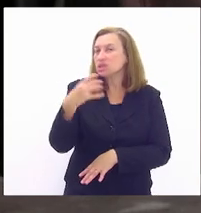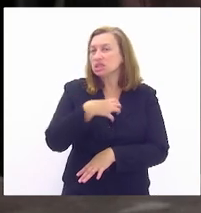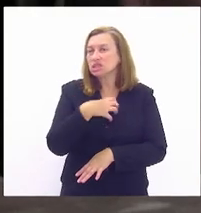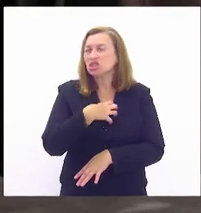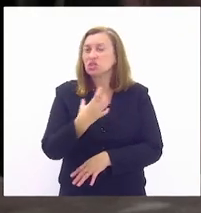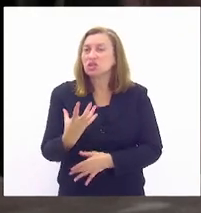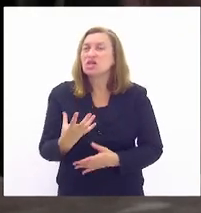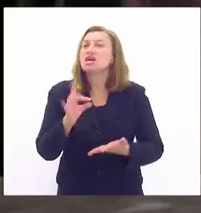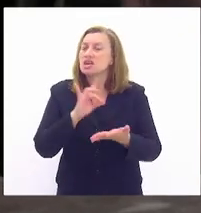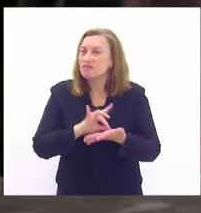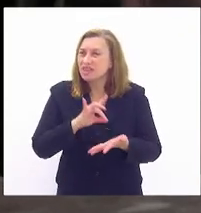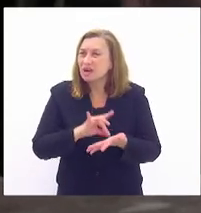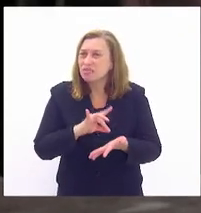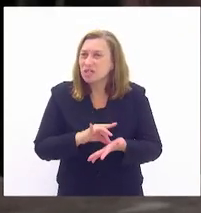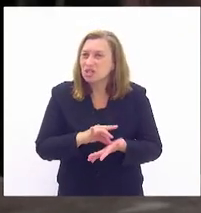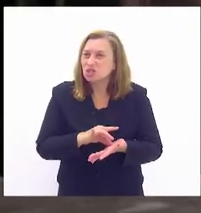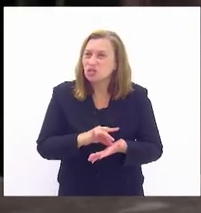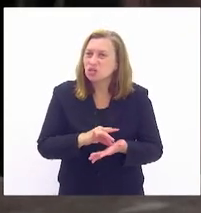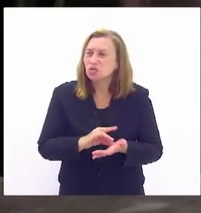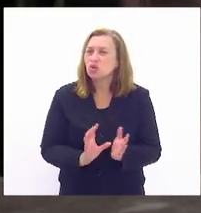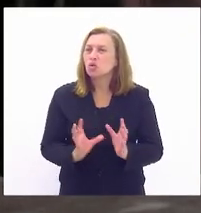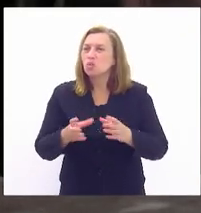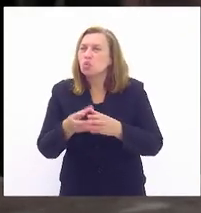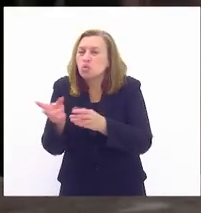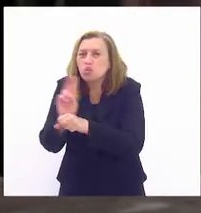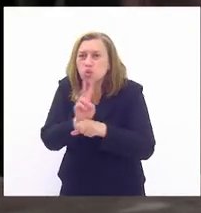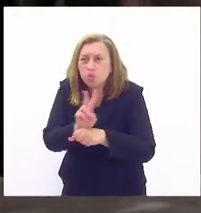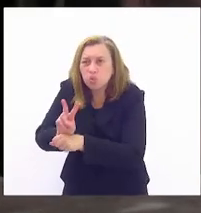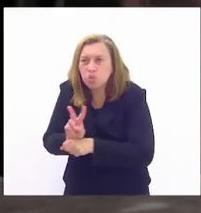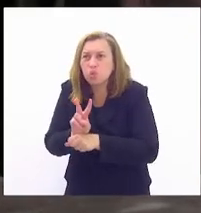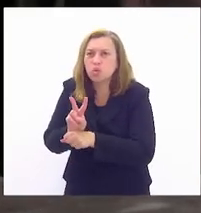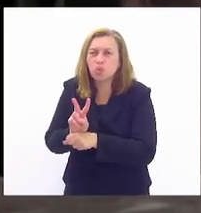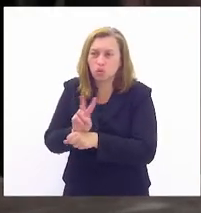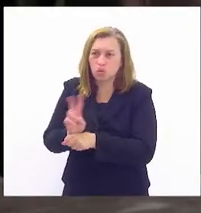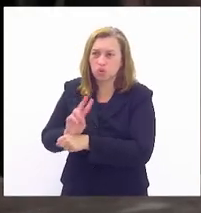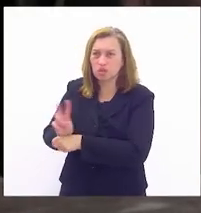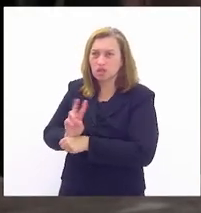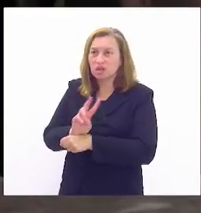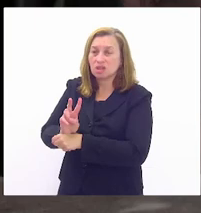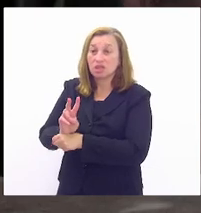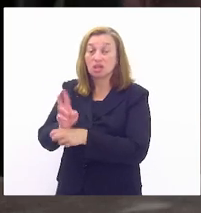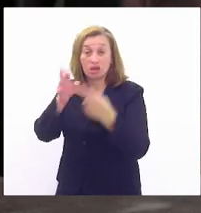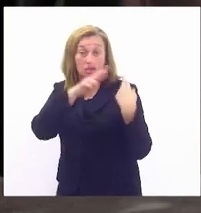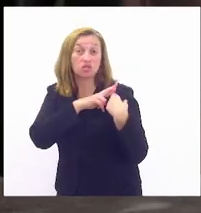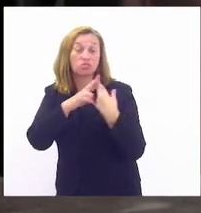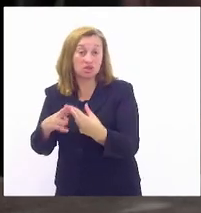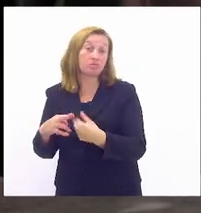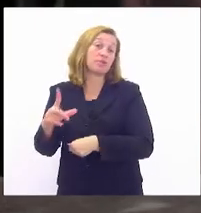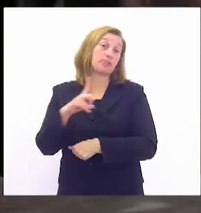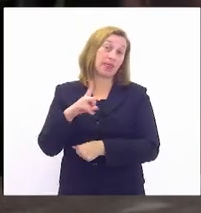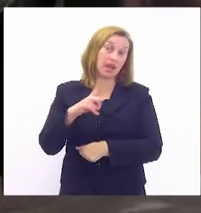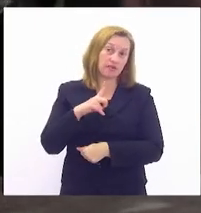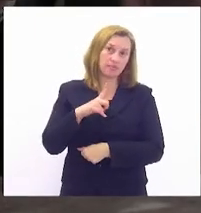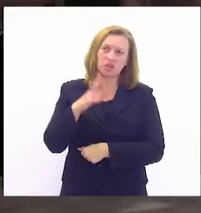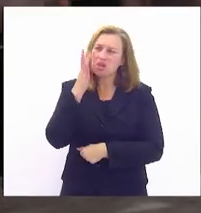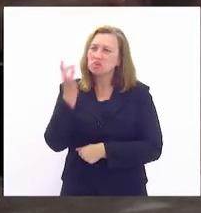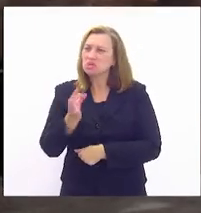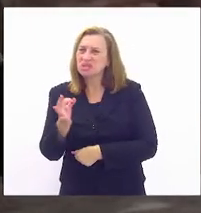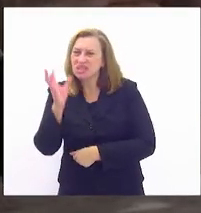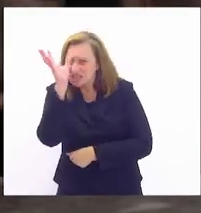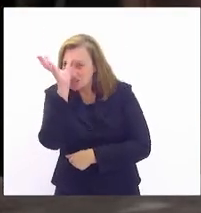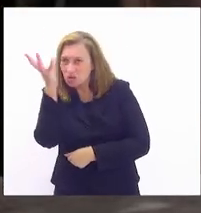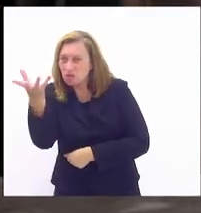que realmente o órgão fiscalizador, ele tem que assumir isso. E eu não sei se a solução